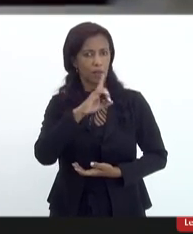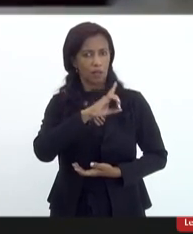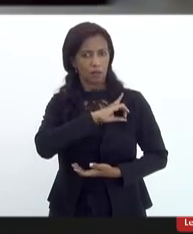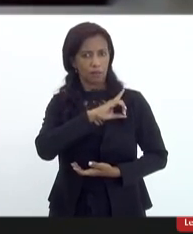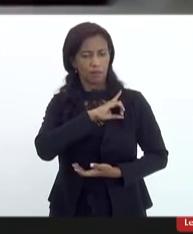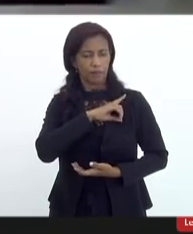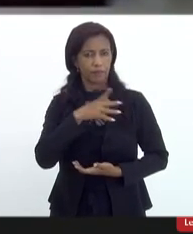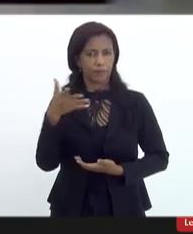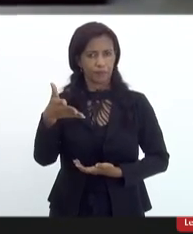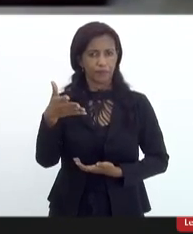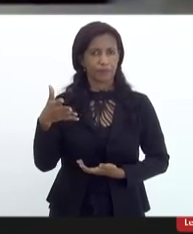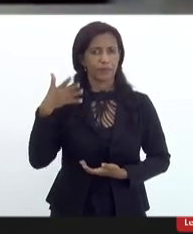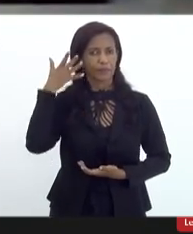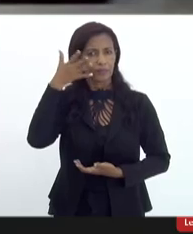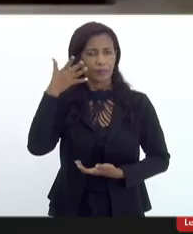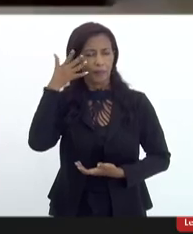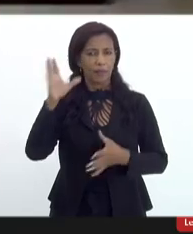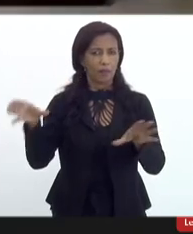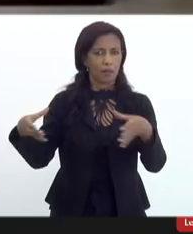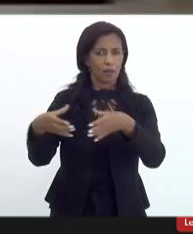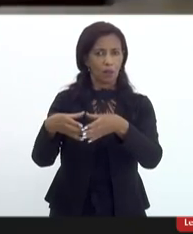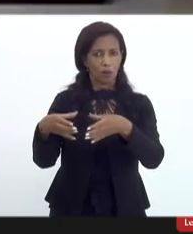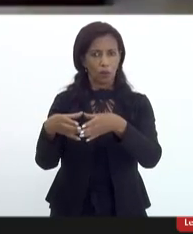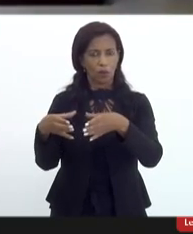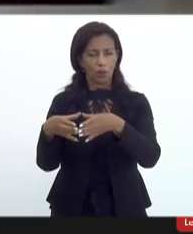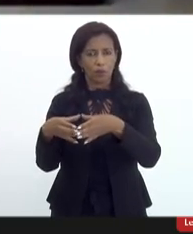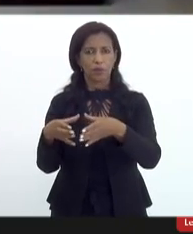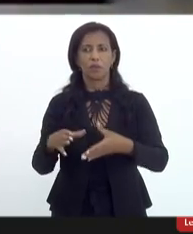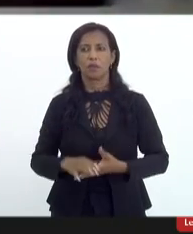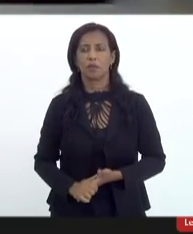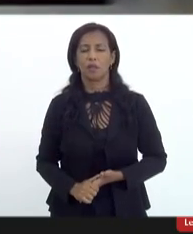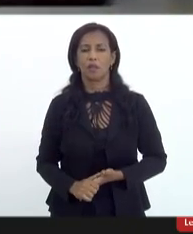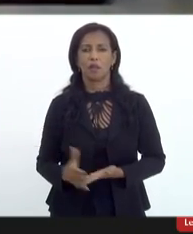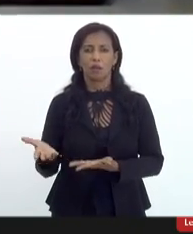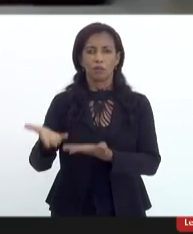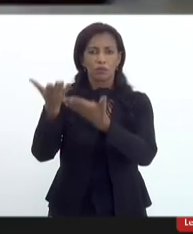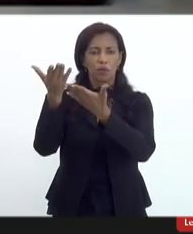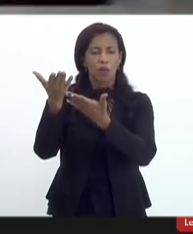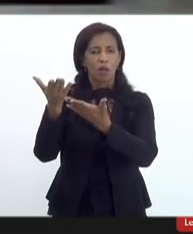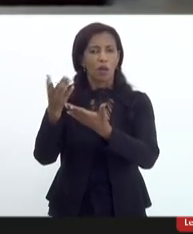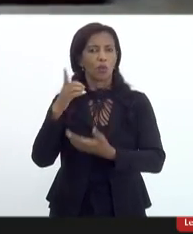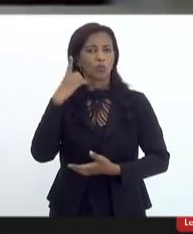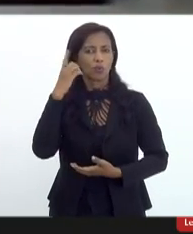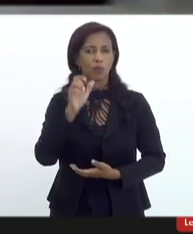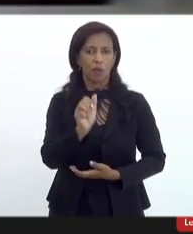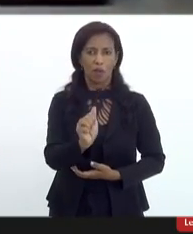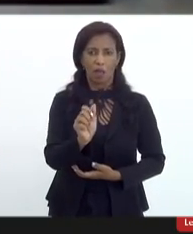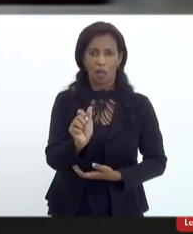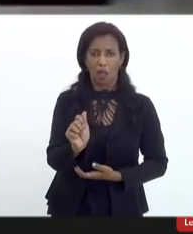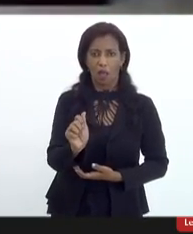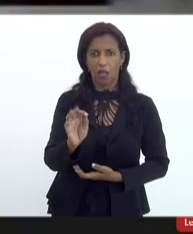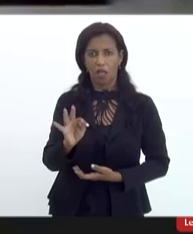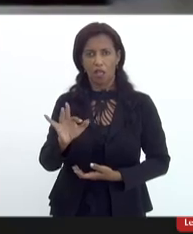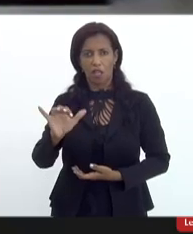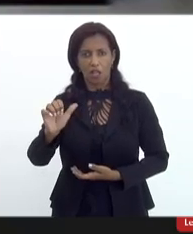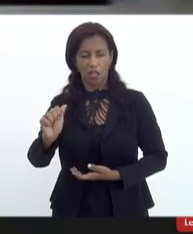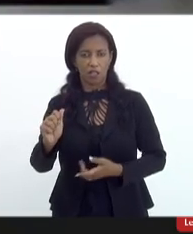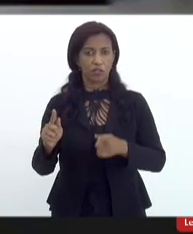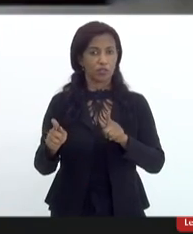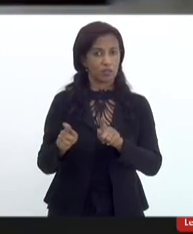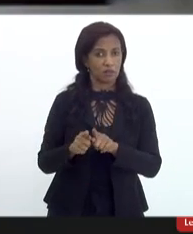sessão, da comissão, pela condução, o excelentíssimo deputado Átila Nunes, relator,